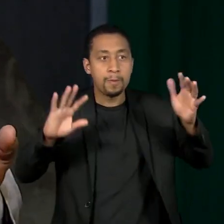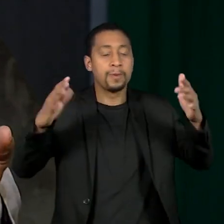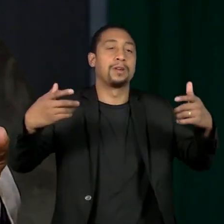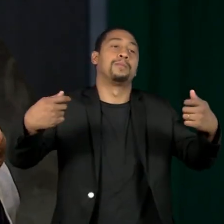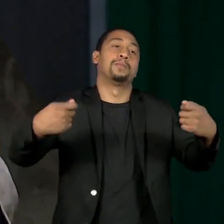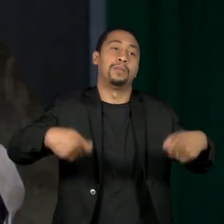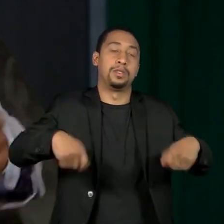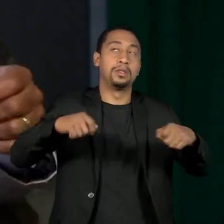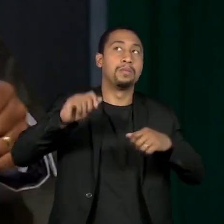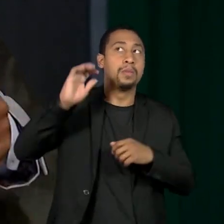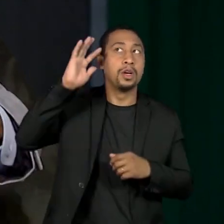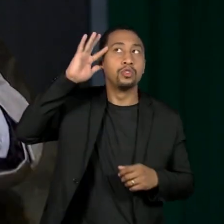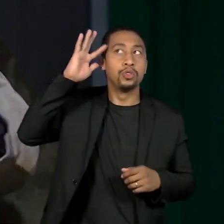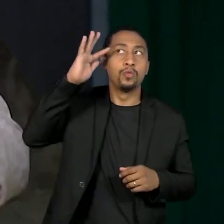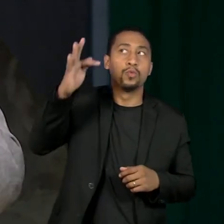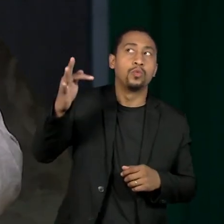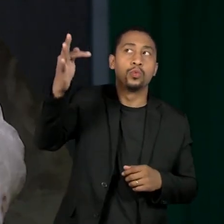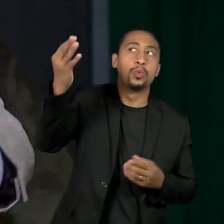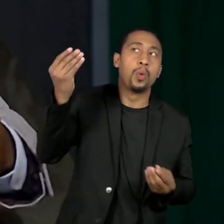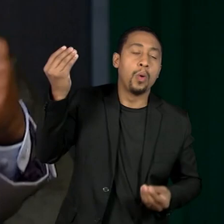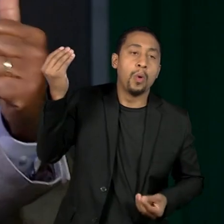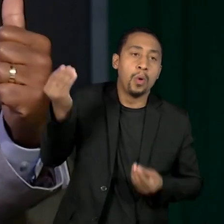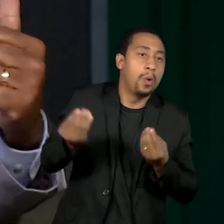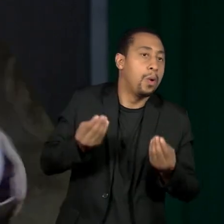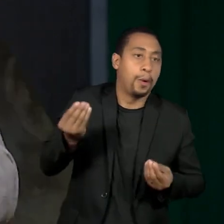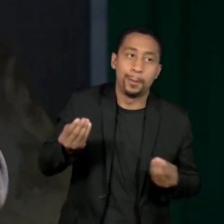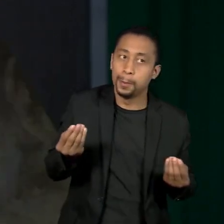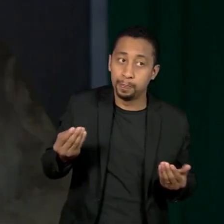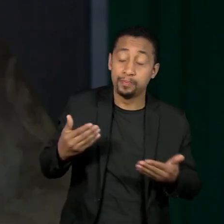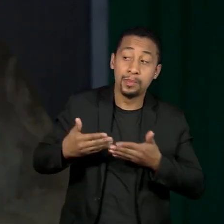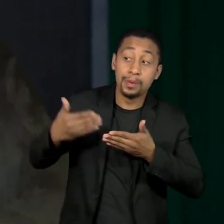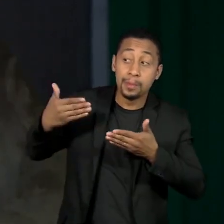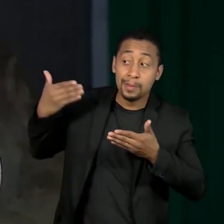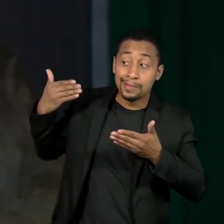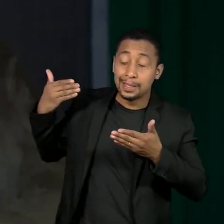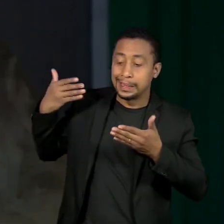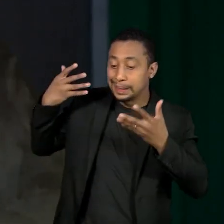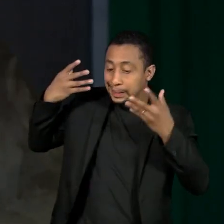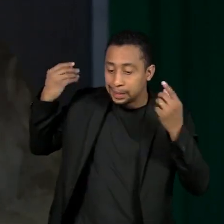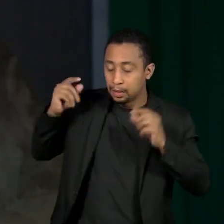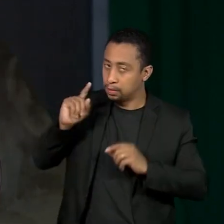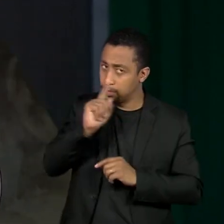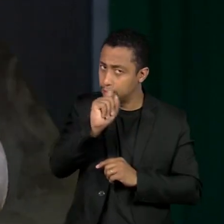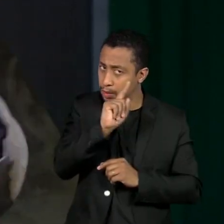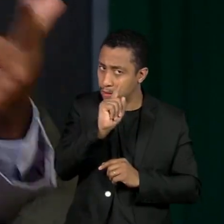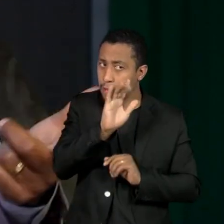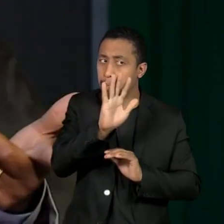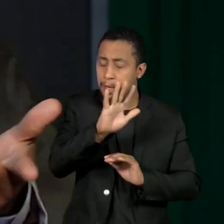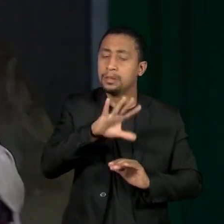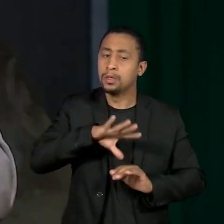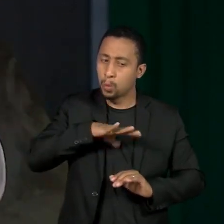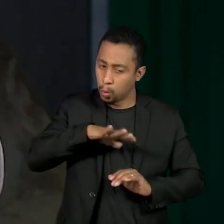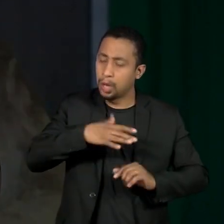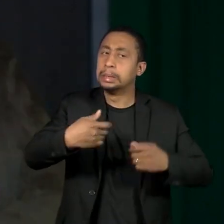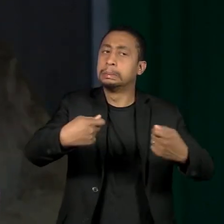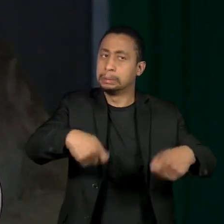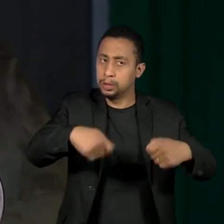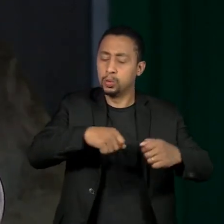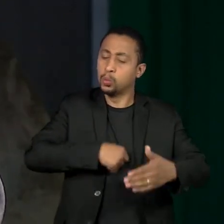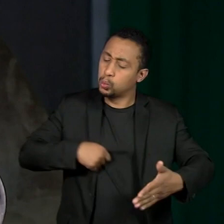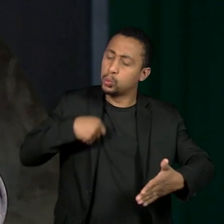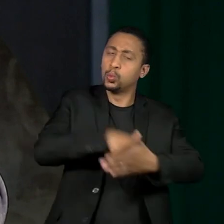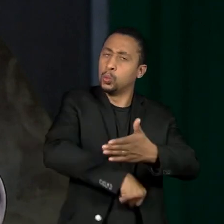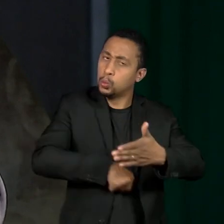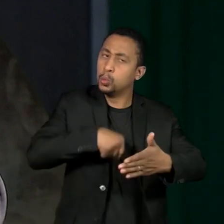antecipar o futuro, é necessário não esquecer o passado, mas precisa também de ousadia, né, de luta,